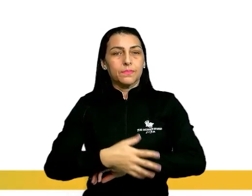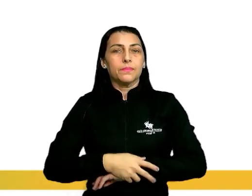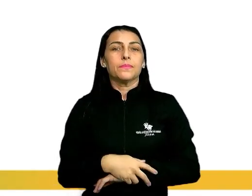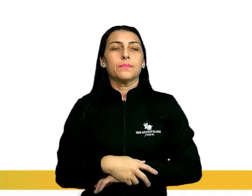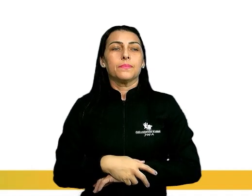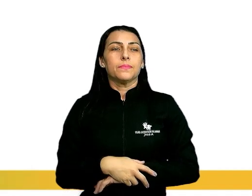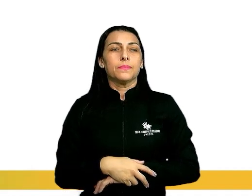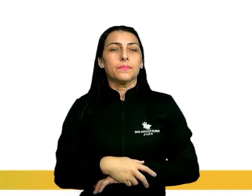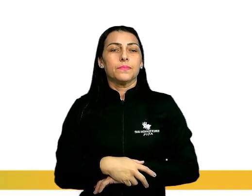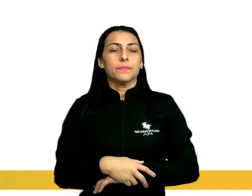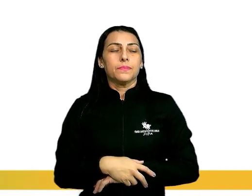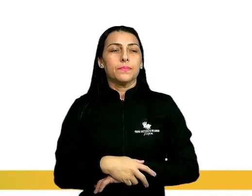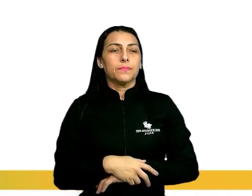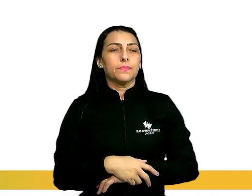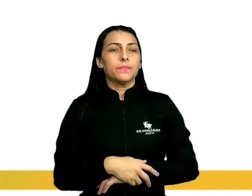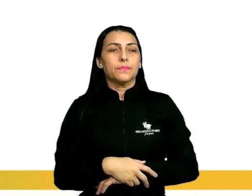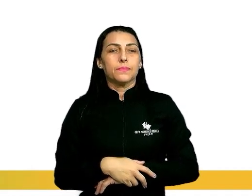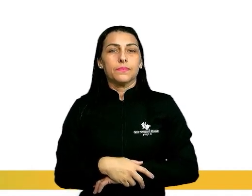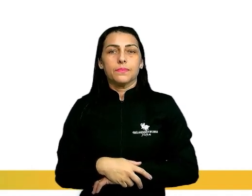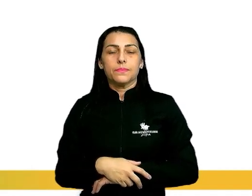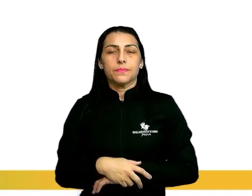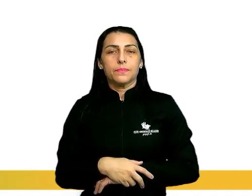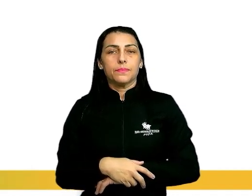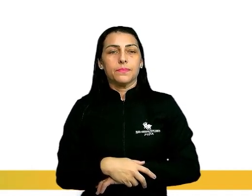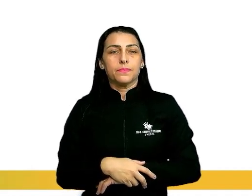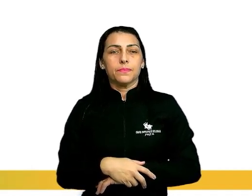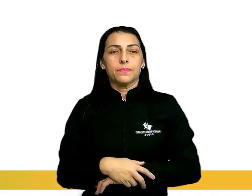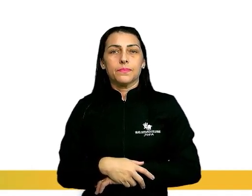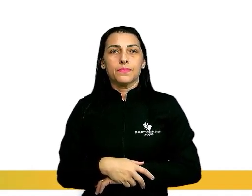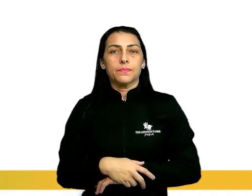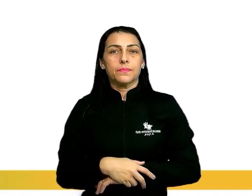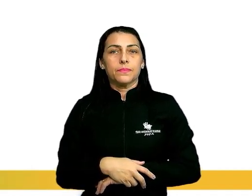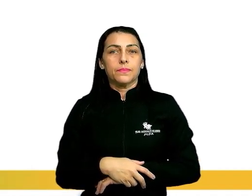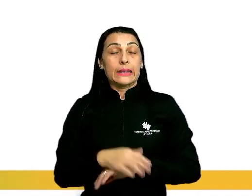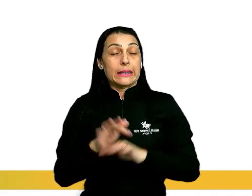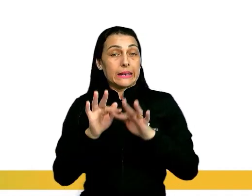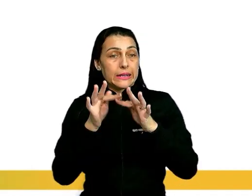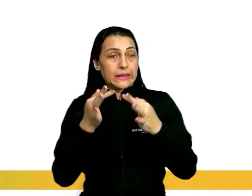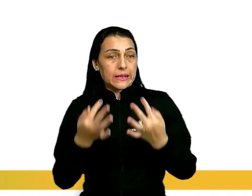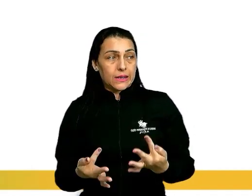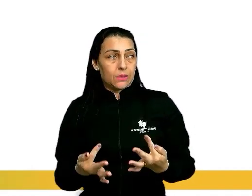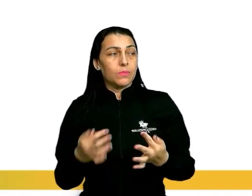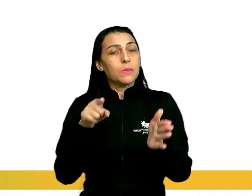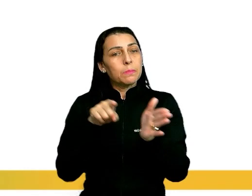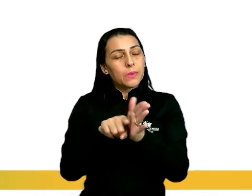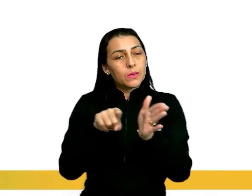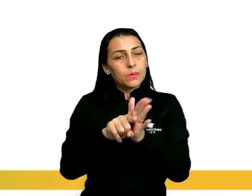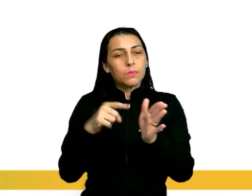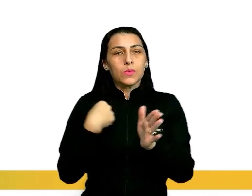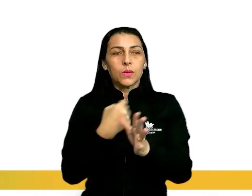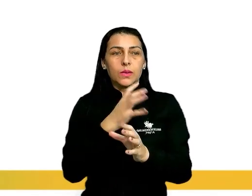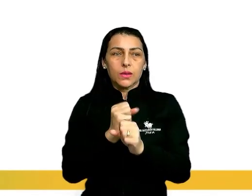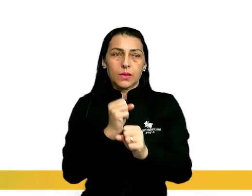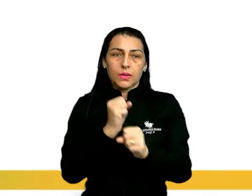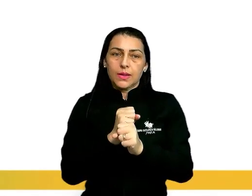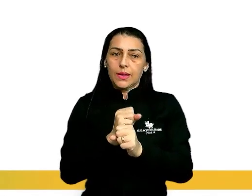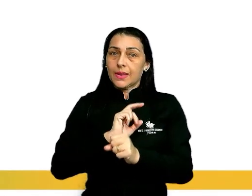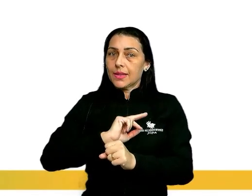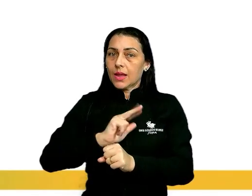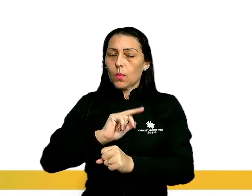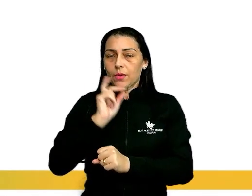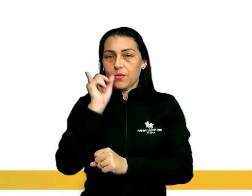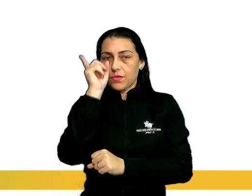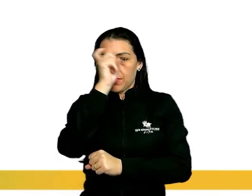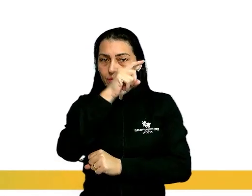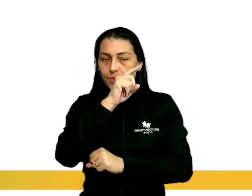correto a alternativa d vai ser Então a nossa resposta ão simples né pessoal essa questão aqui para nós calcularmos não é